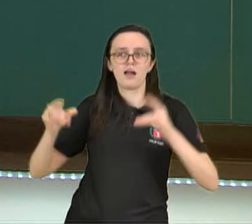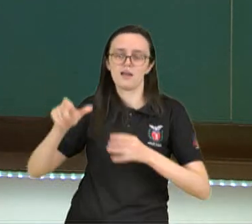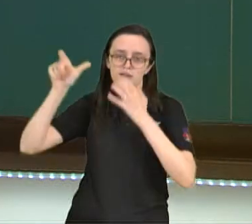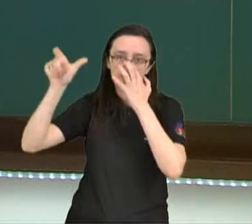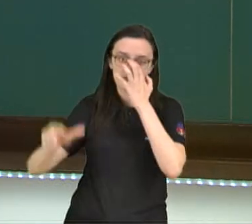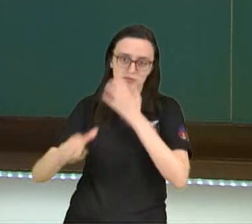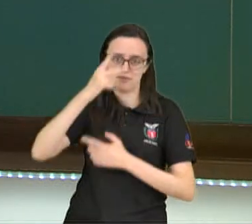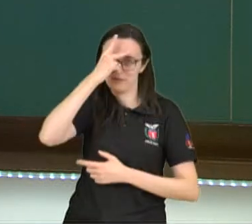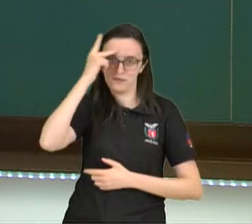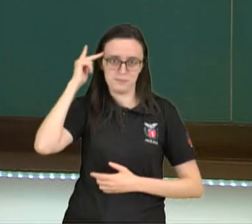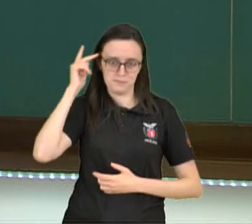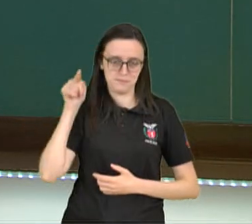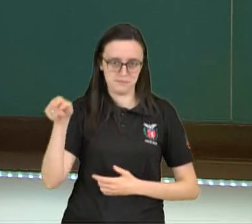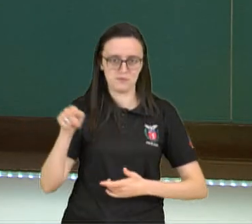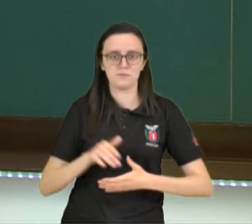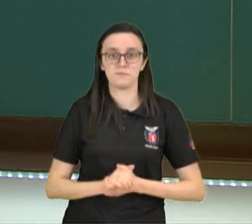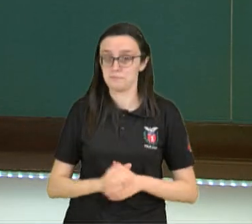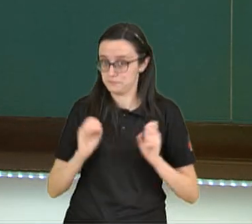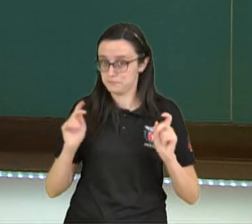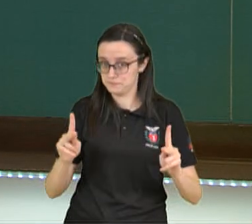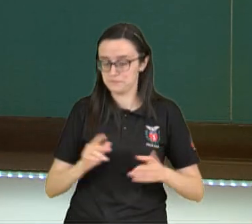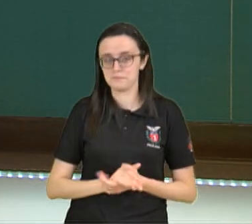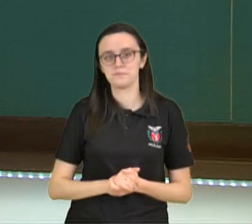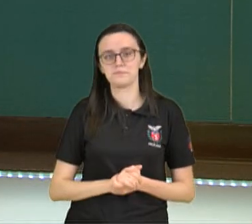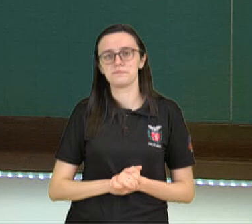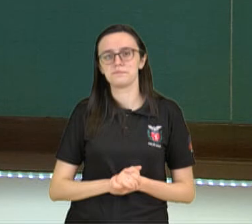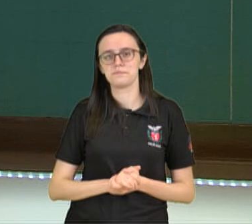alguém, descrevendo alguém, certo?